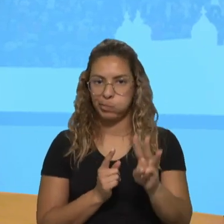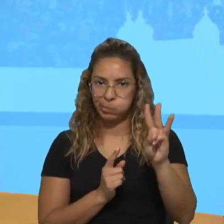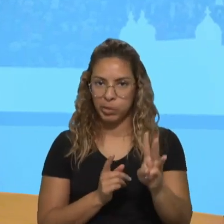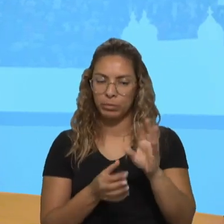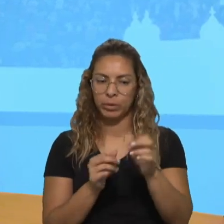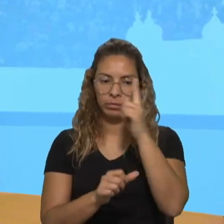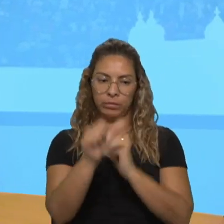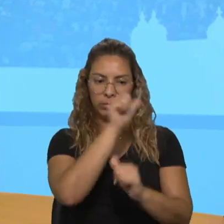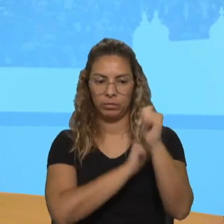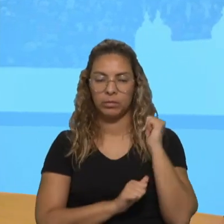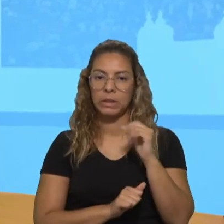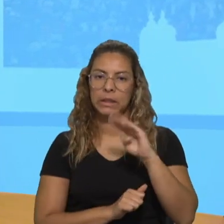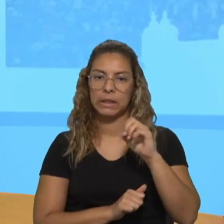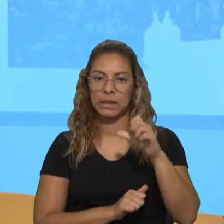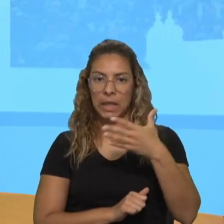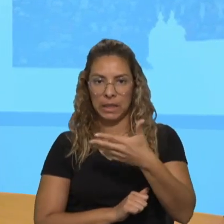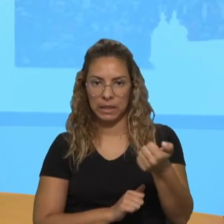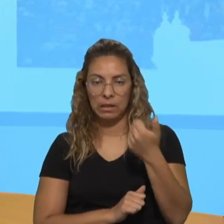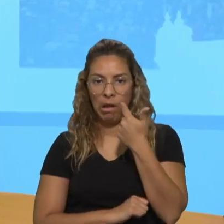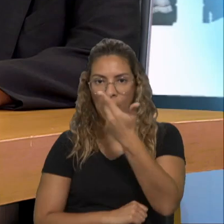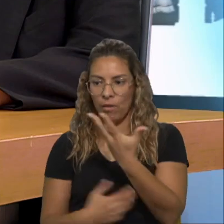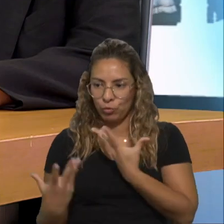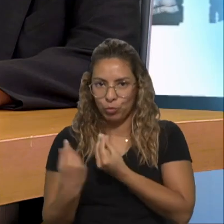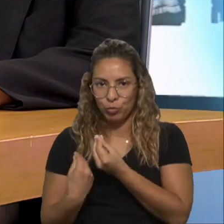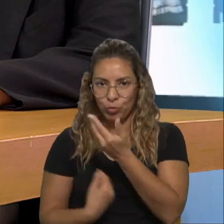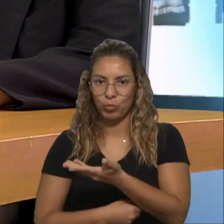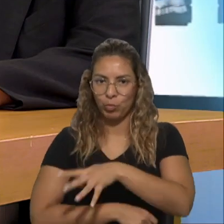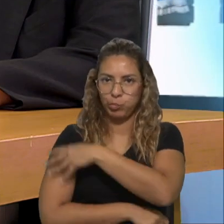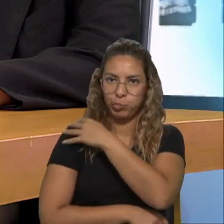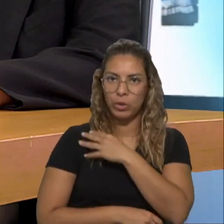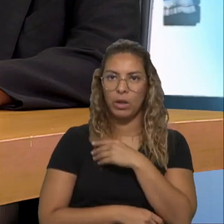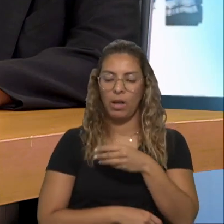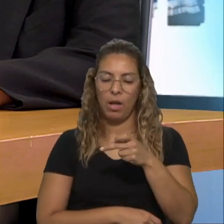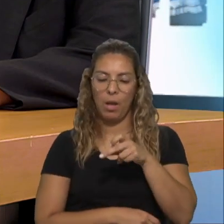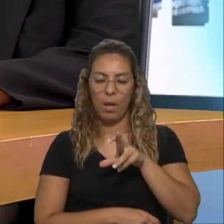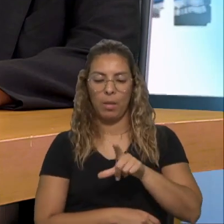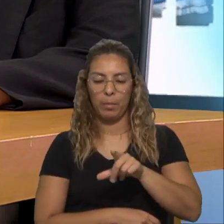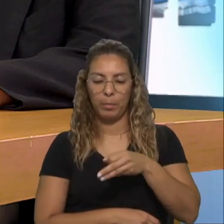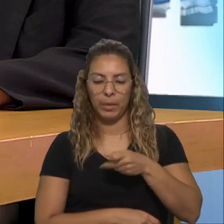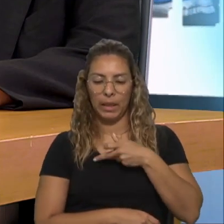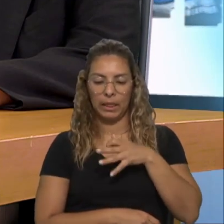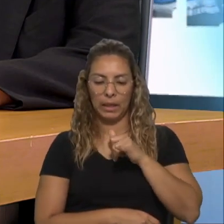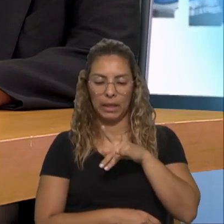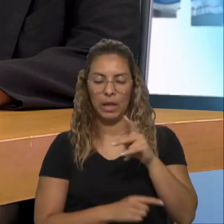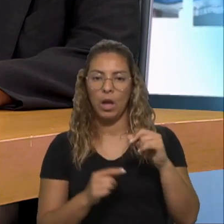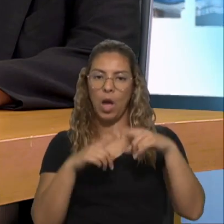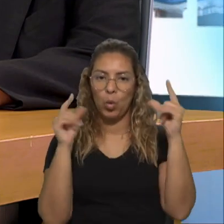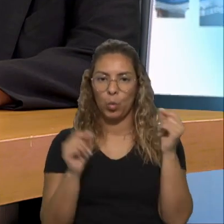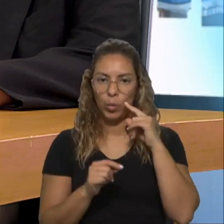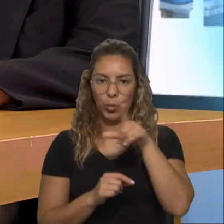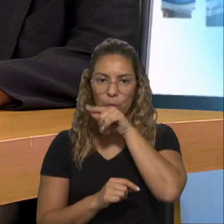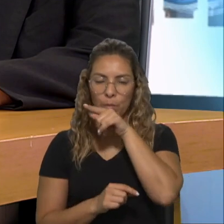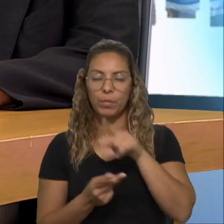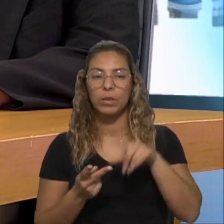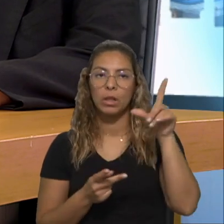remonta ao século XV. Na nossa companhia está o Coronel Alpedrinha Pires, da Associação Âncoras, e também o Padre José